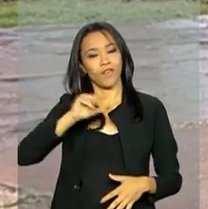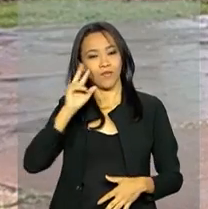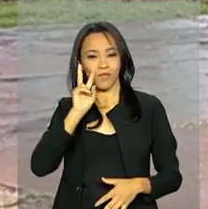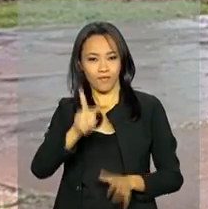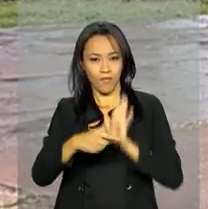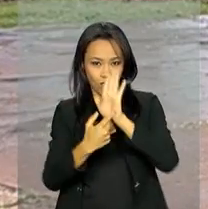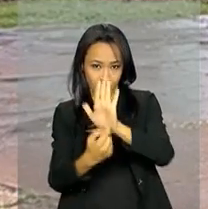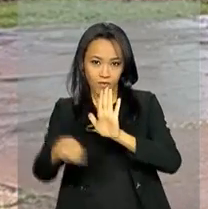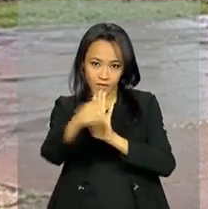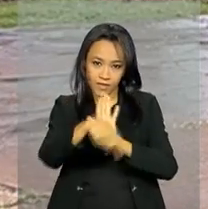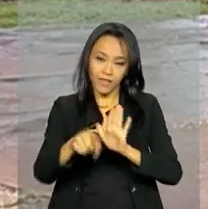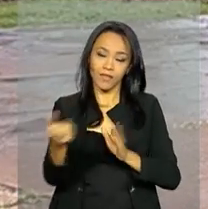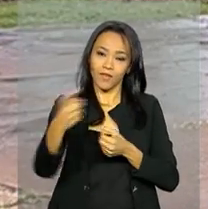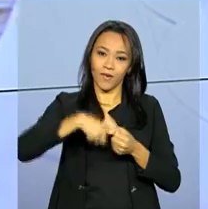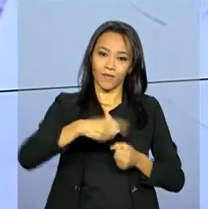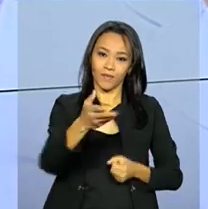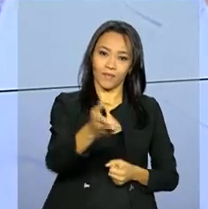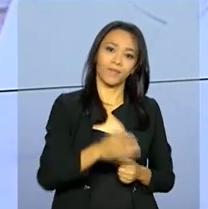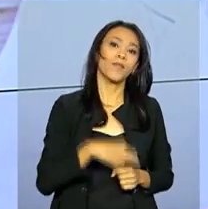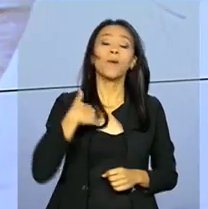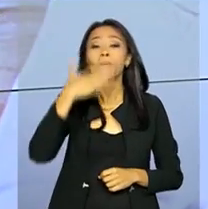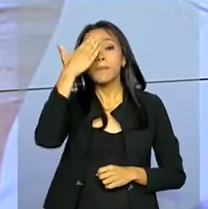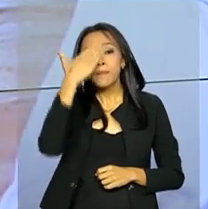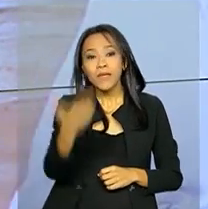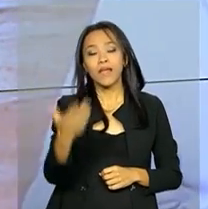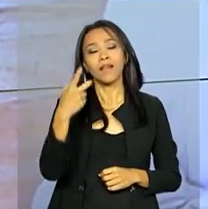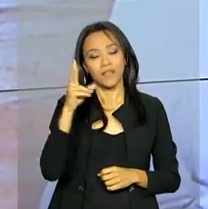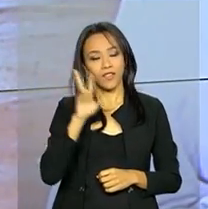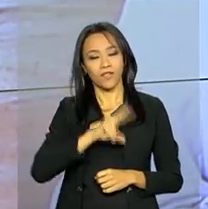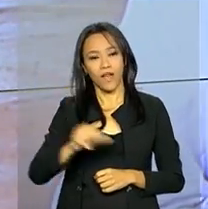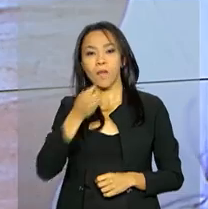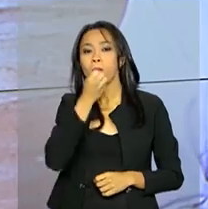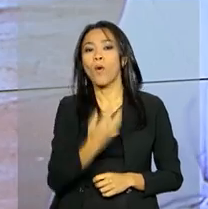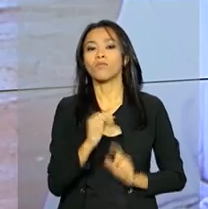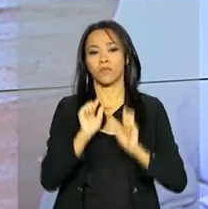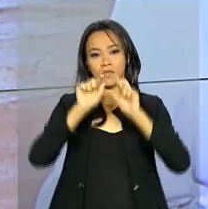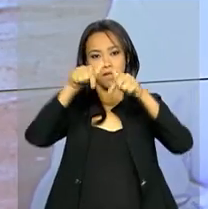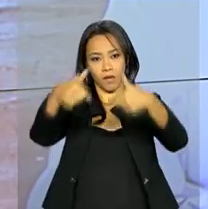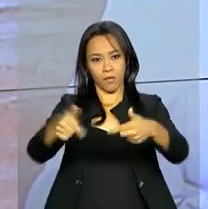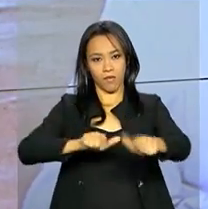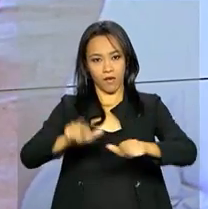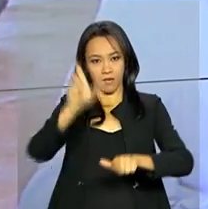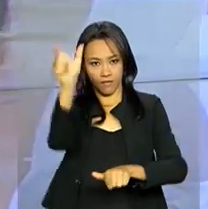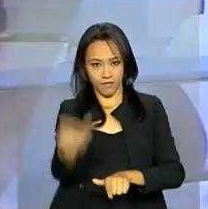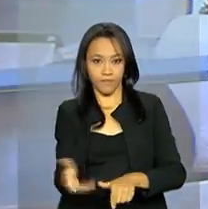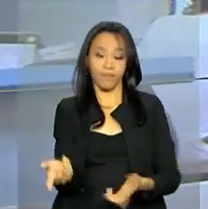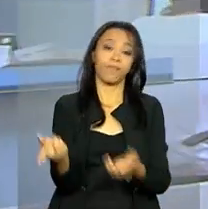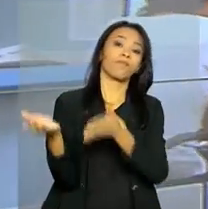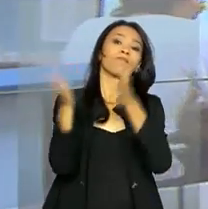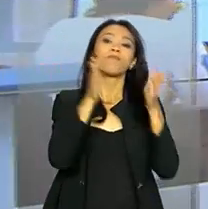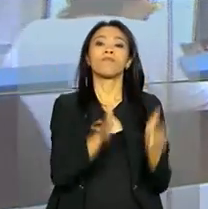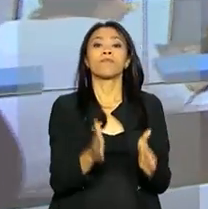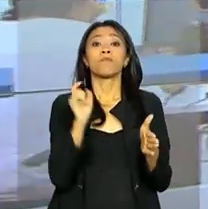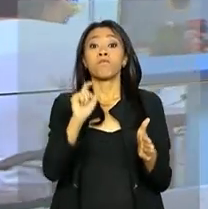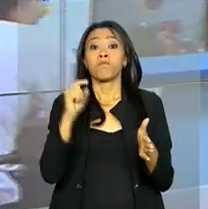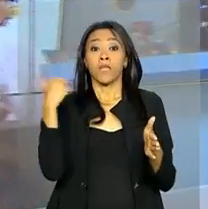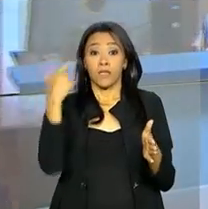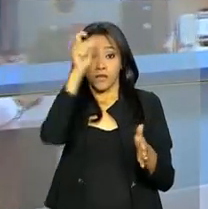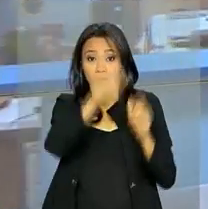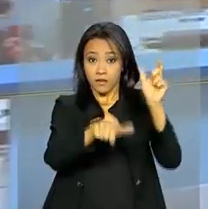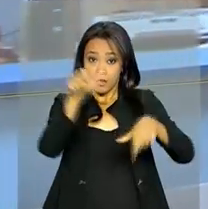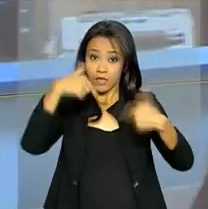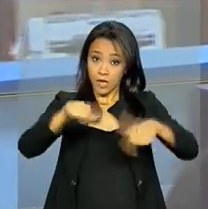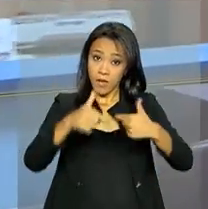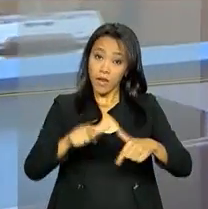acompanhar. Volto com você, Renata. Obrigada, Mara. A gente acompanha por aqui. Bom trabalho para você. E ainda falando sobre trabalhadores, um sistema